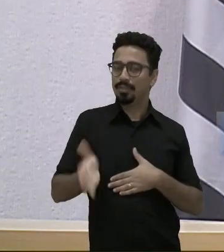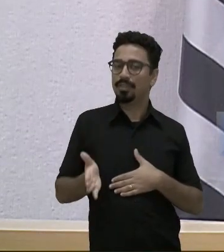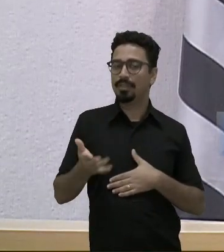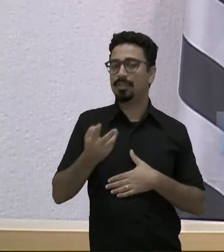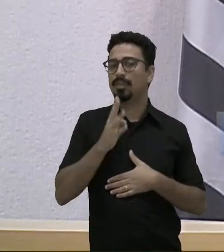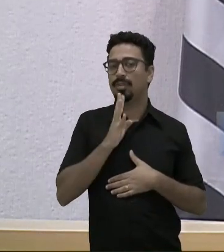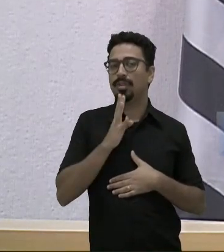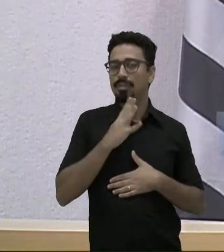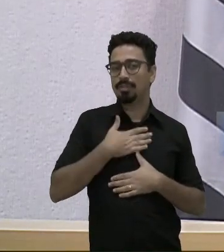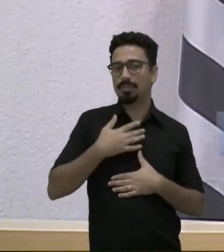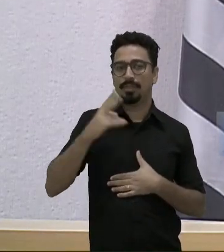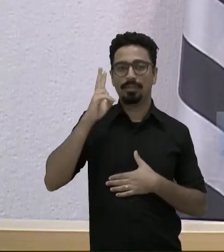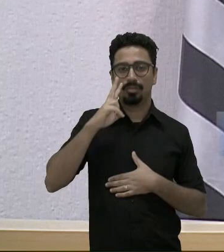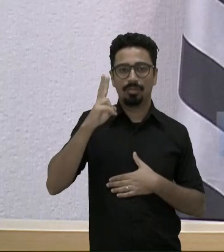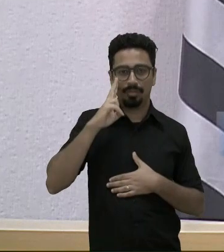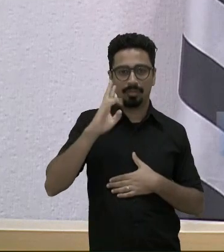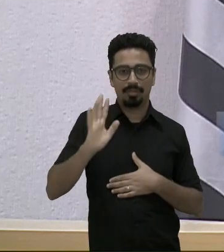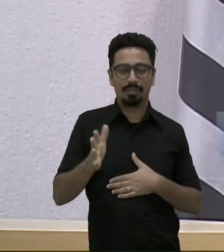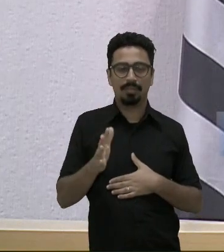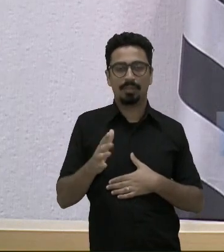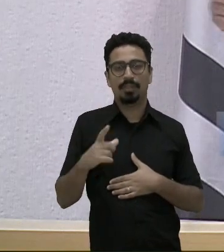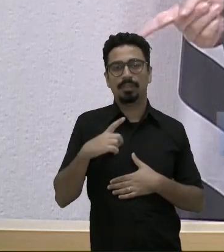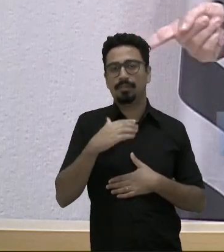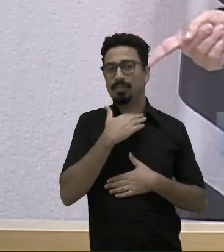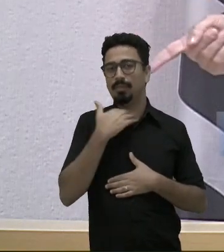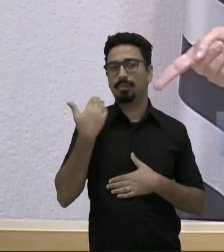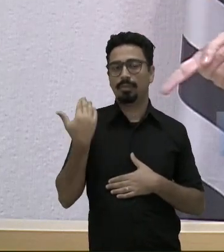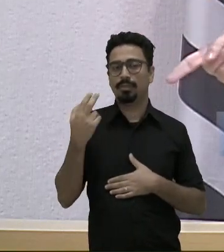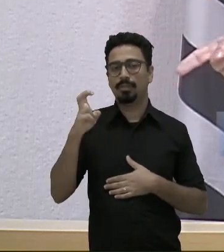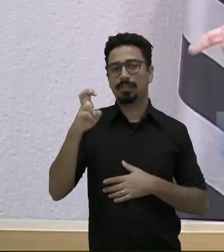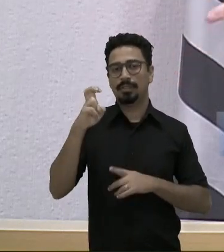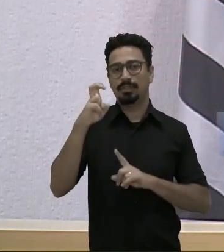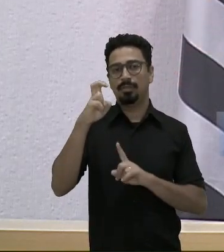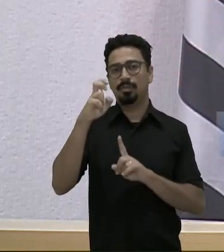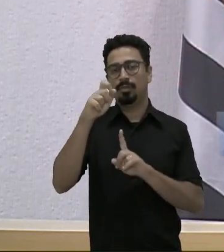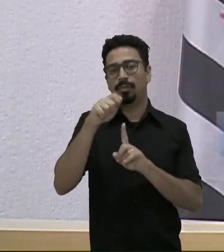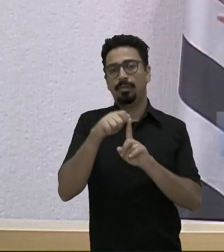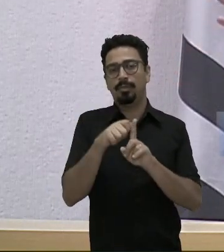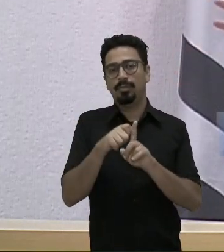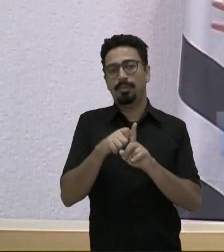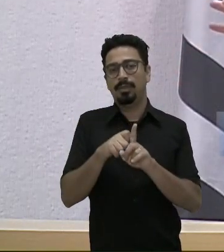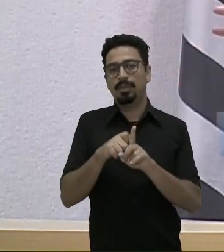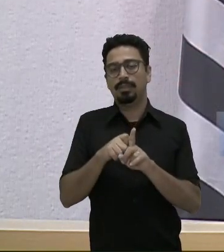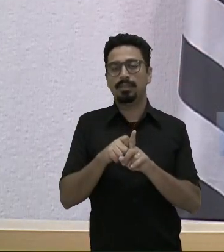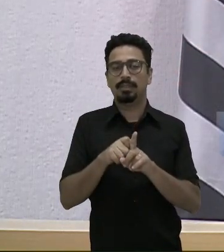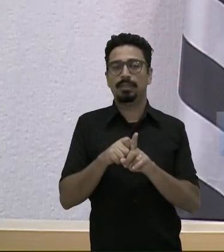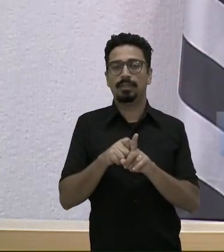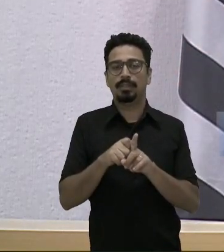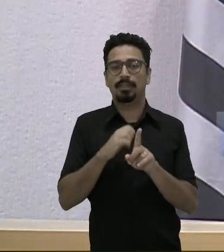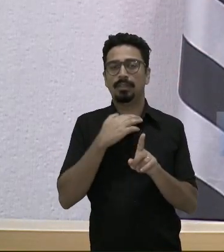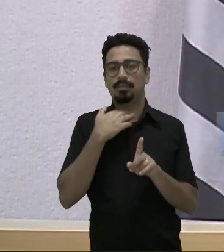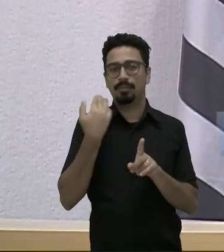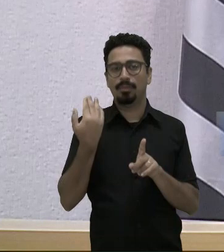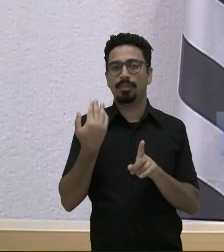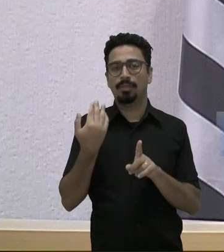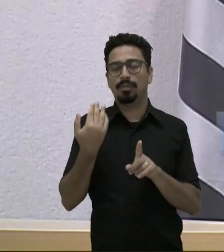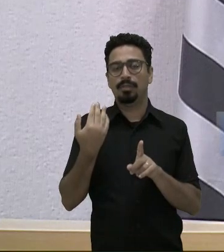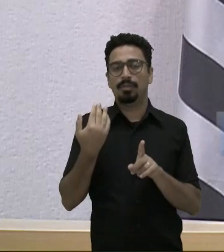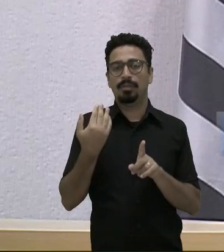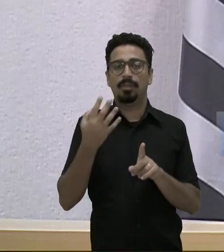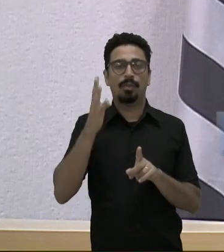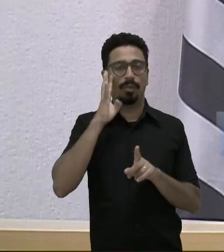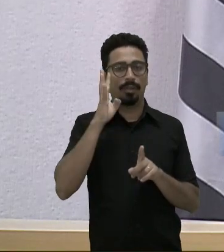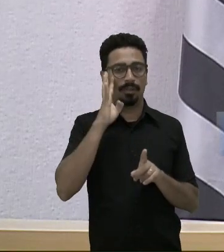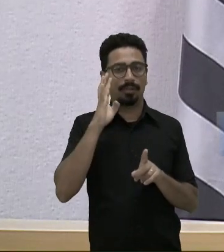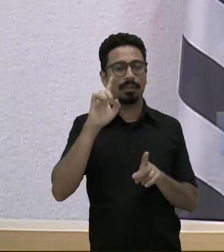minha história, sepultei uma filhinha de 5 meses que morreu sufocada num bercinho, numa quarta-feira. Eu trabalhei sexta, sábado, domingo,